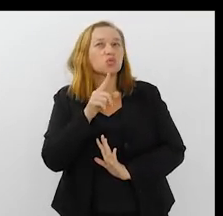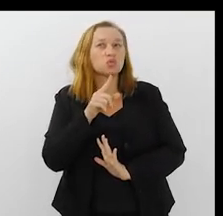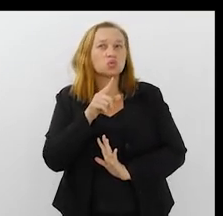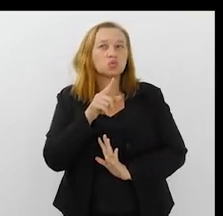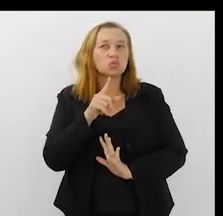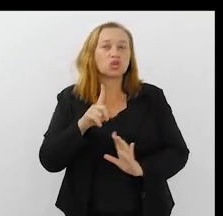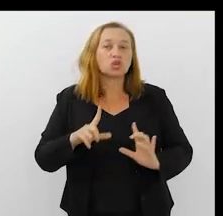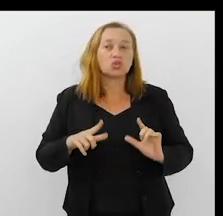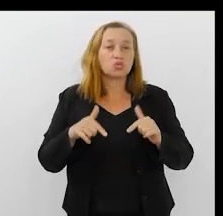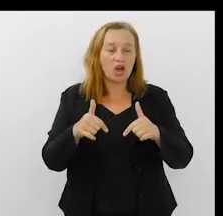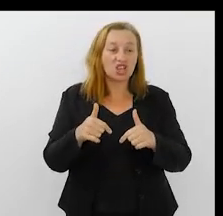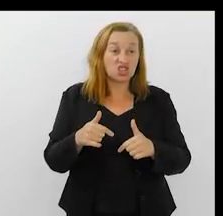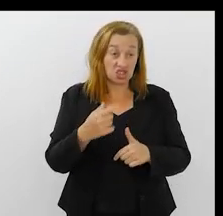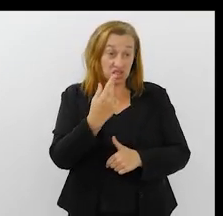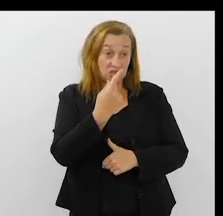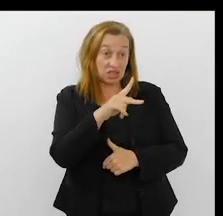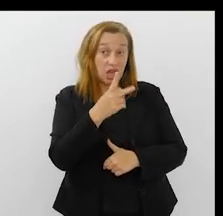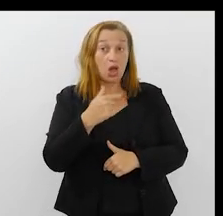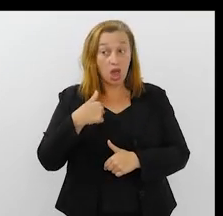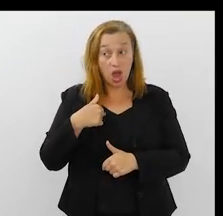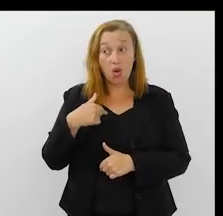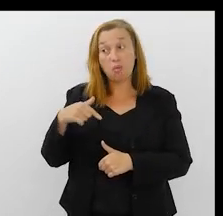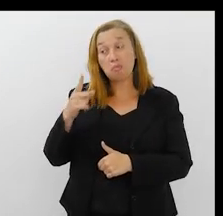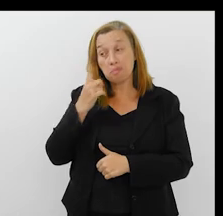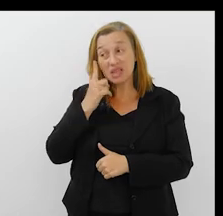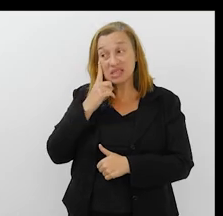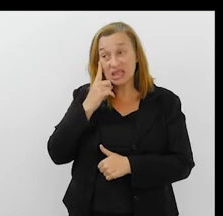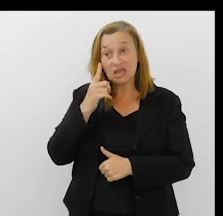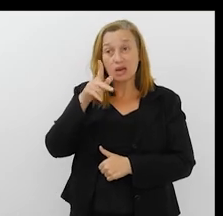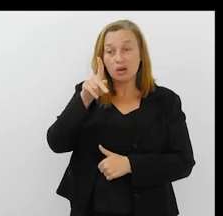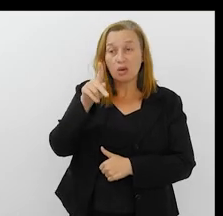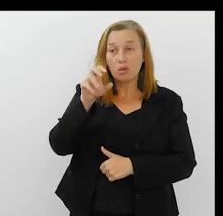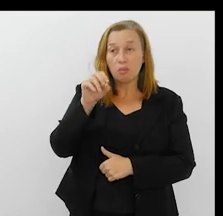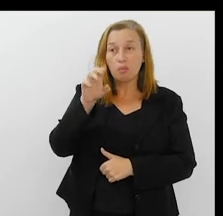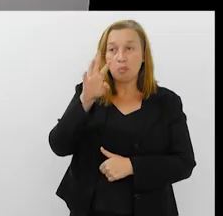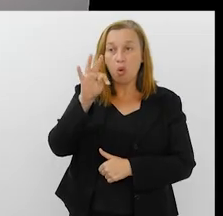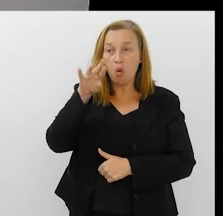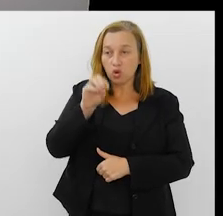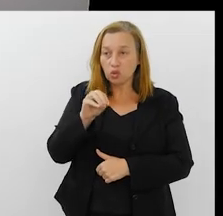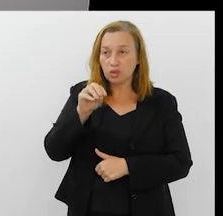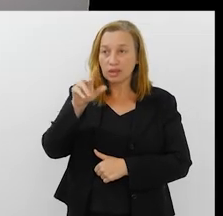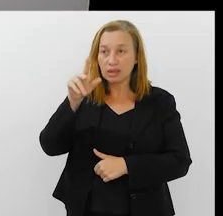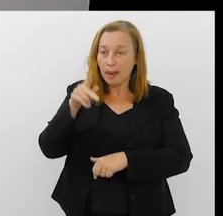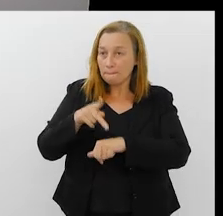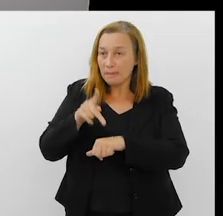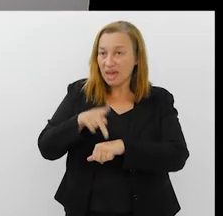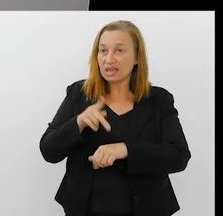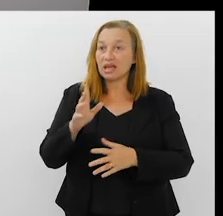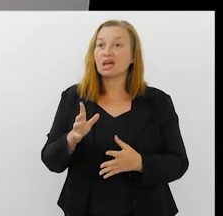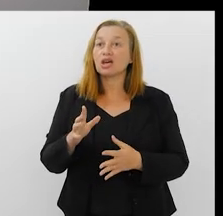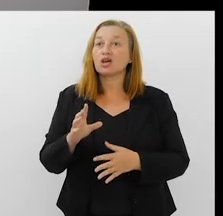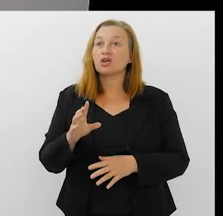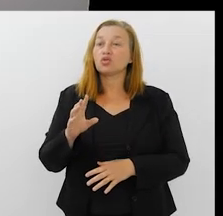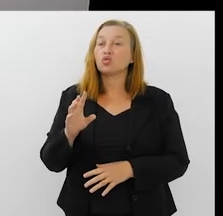grande efeito especial, que eu até ia tentar fazer esse ano na Porta da Pedra, mas me desaconselharam, foi quando passou o